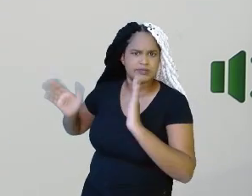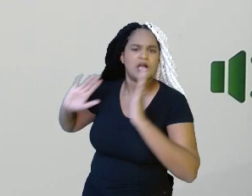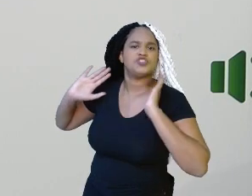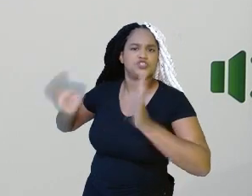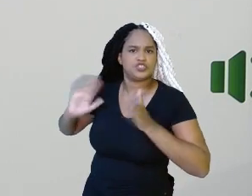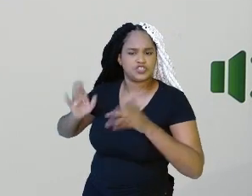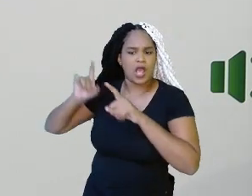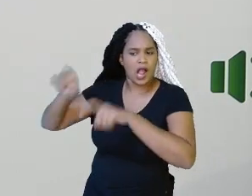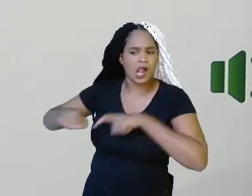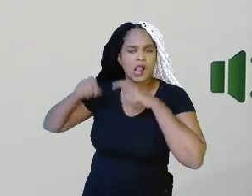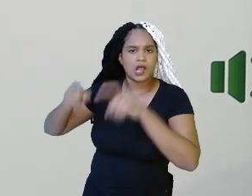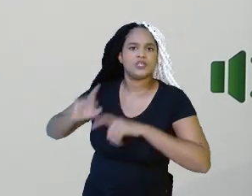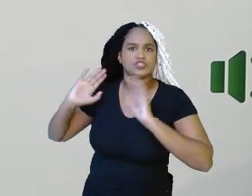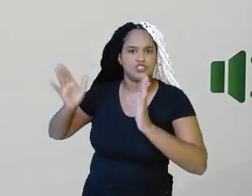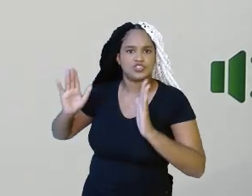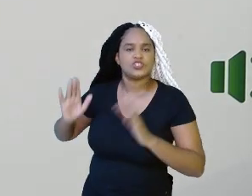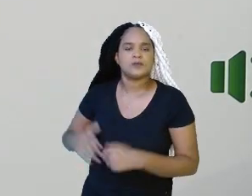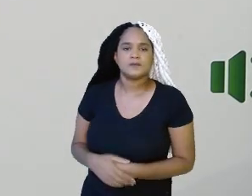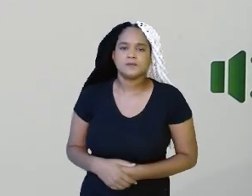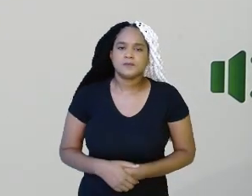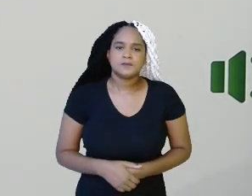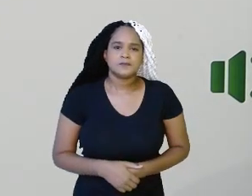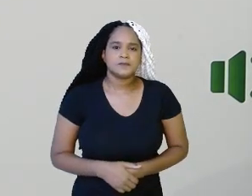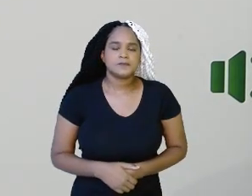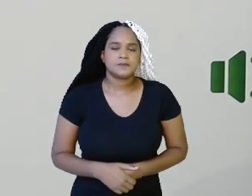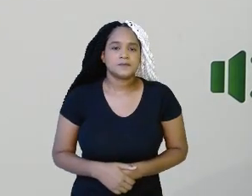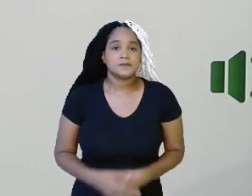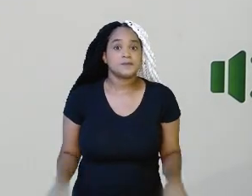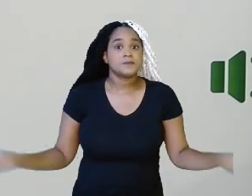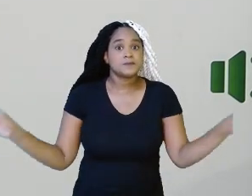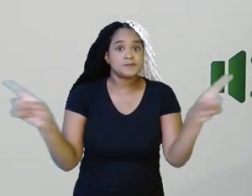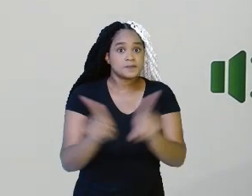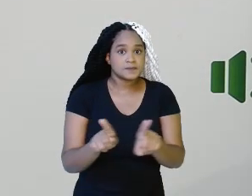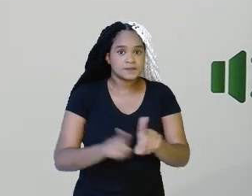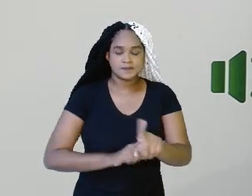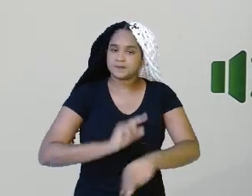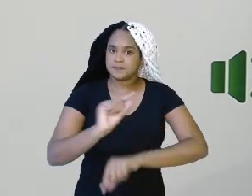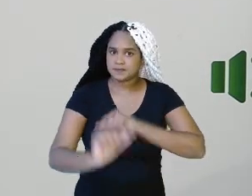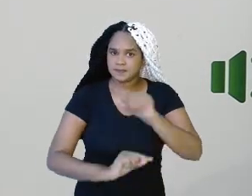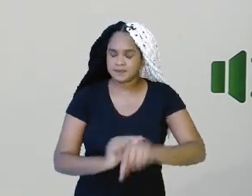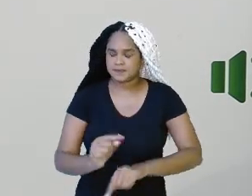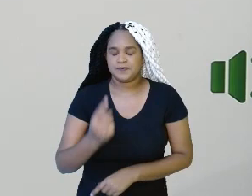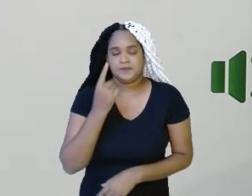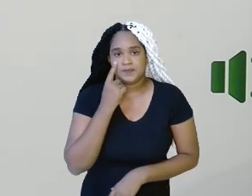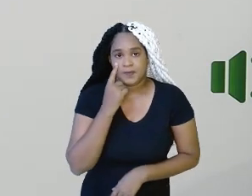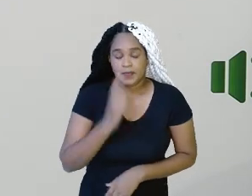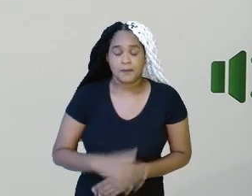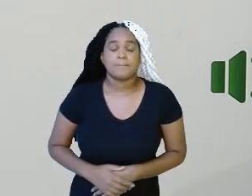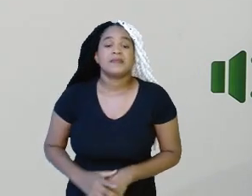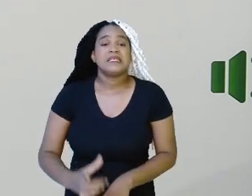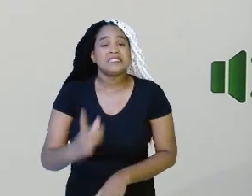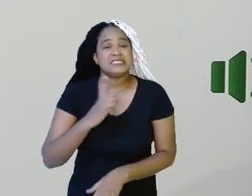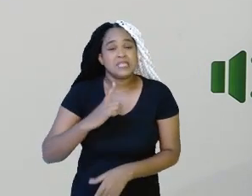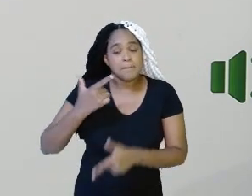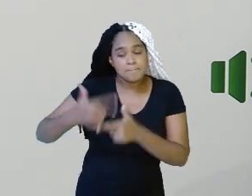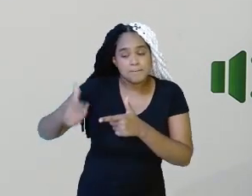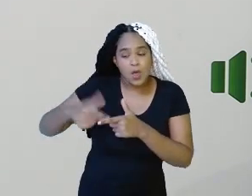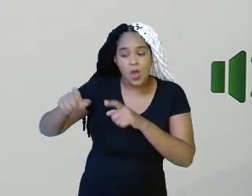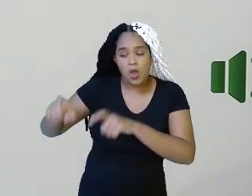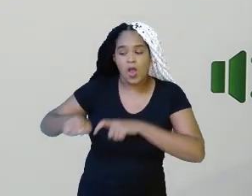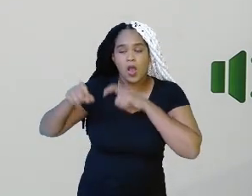uma cultura bastante avançada. Também, só tem um problema em relação a essa agricultura, que ela era um